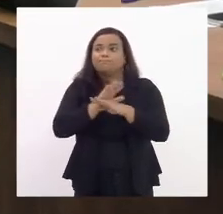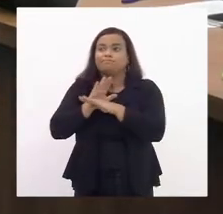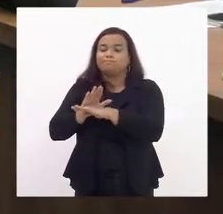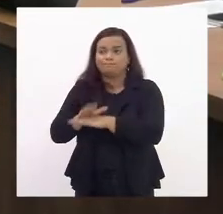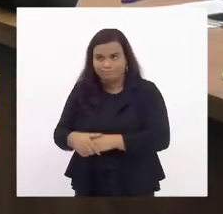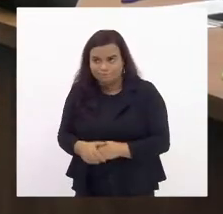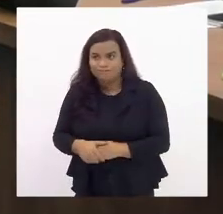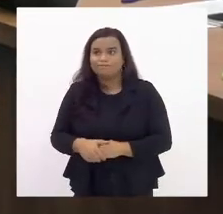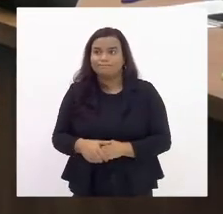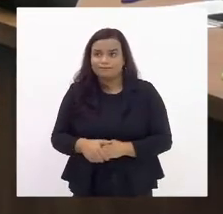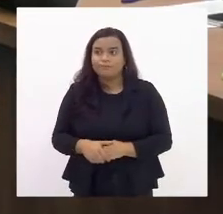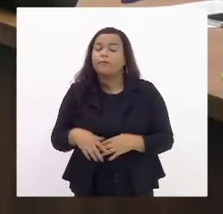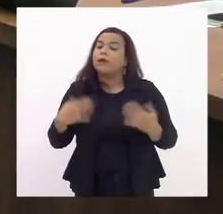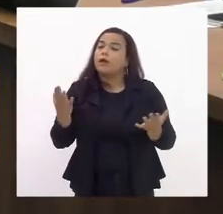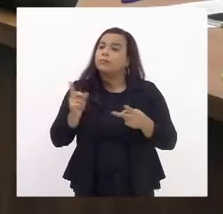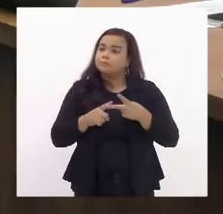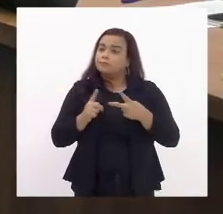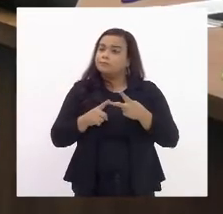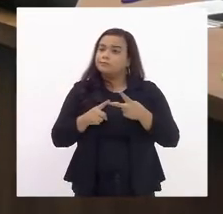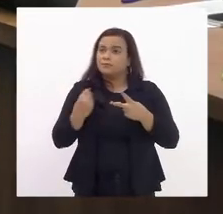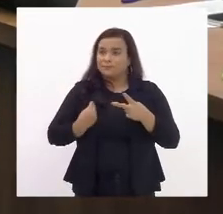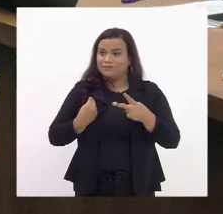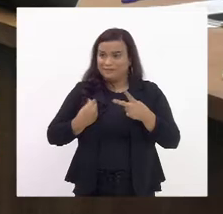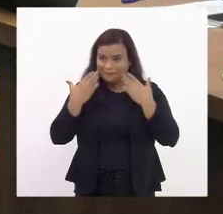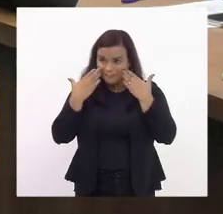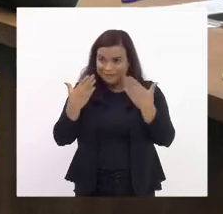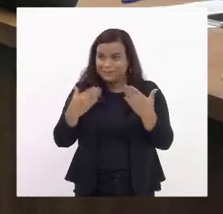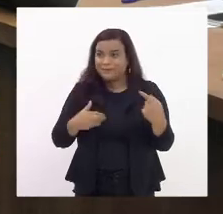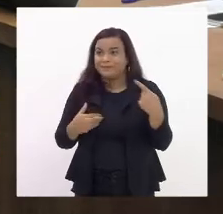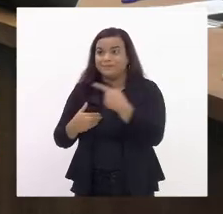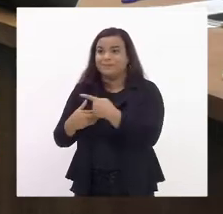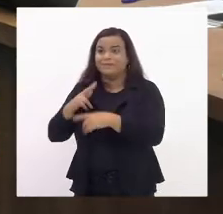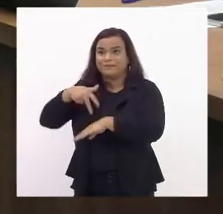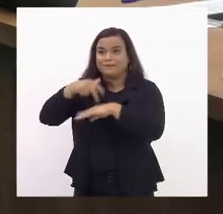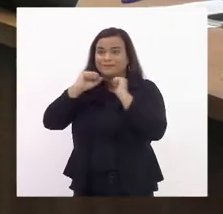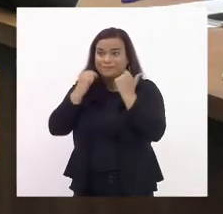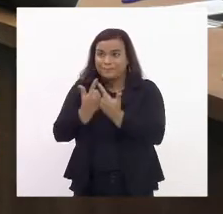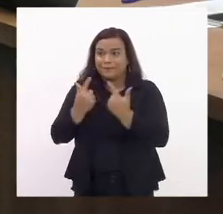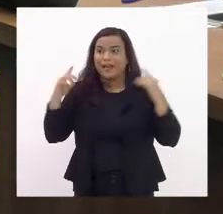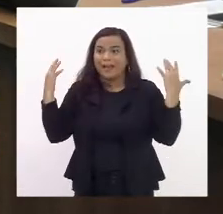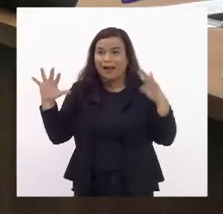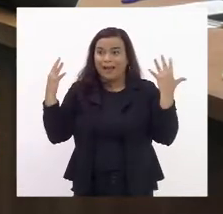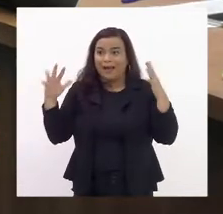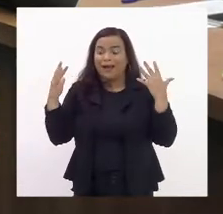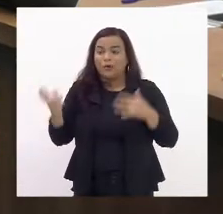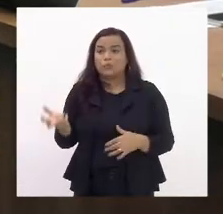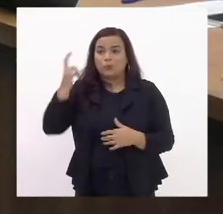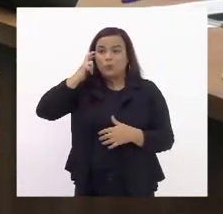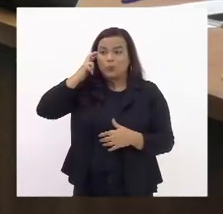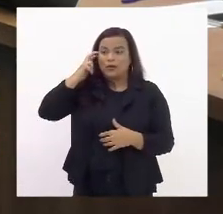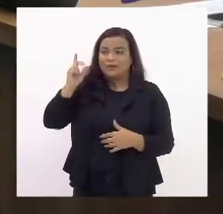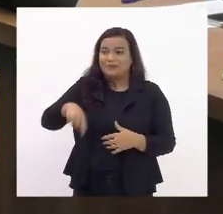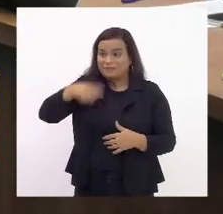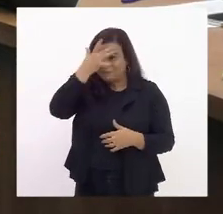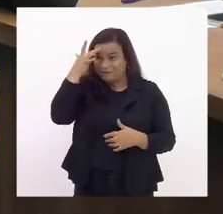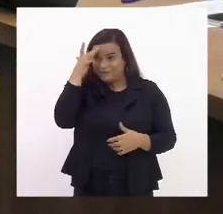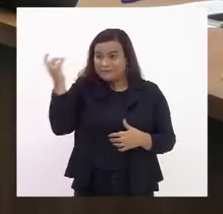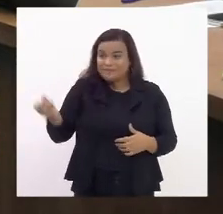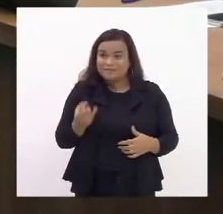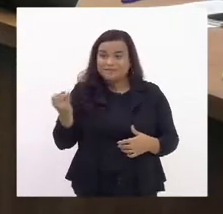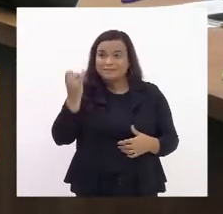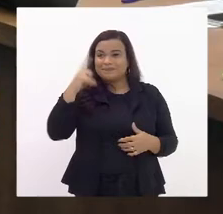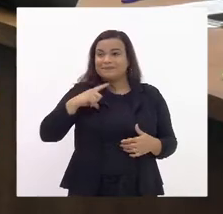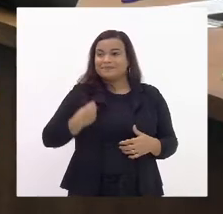senhor presidente, quero destacar que estão presentes hoje aqui na Alerj os animadores culturais, essas figuras tão